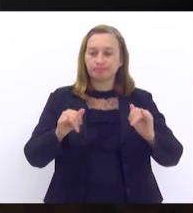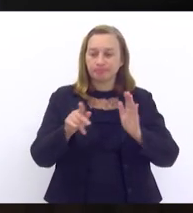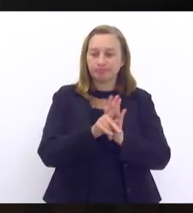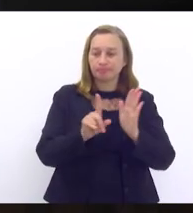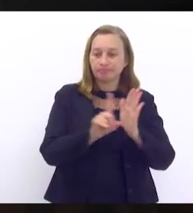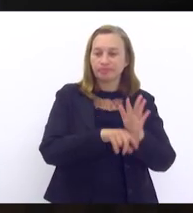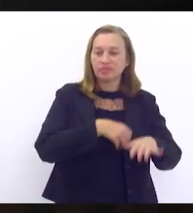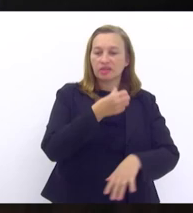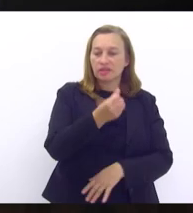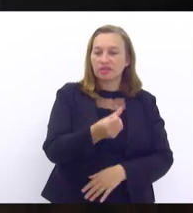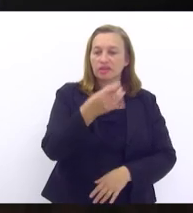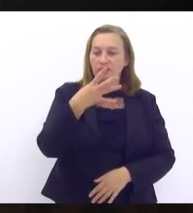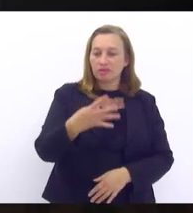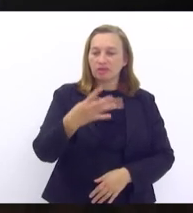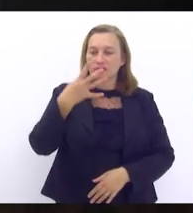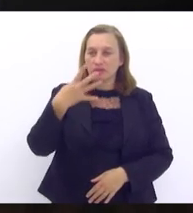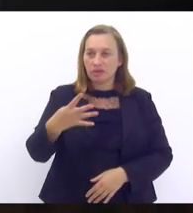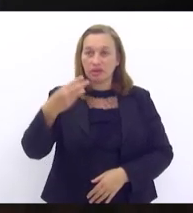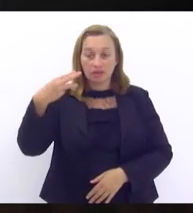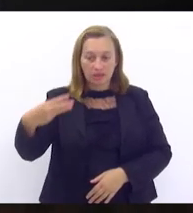projeto de lei número